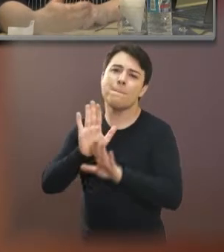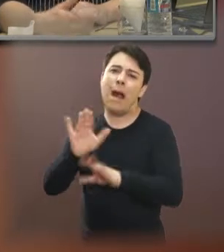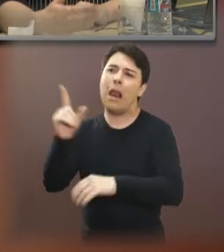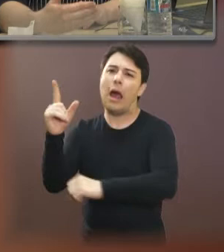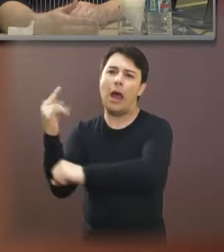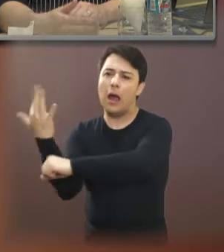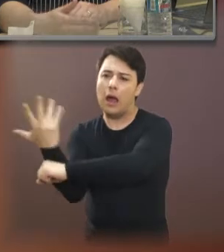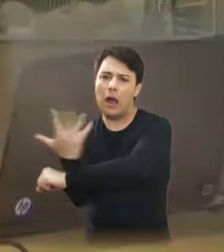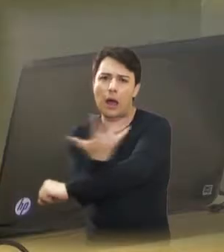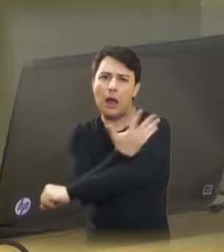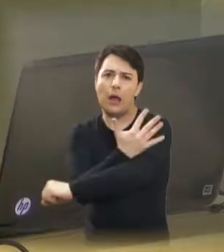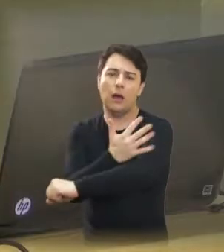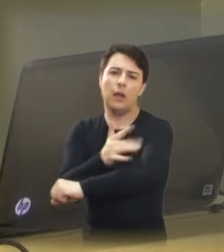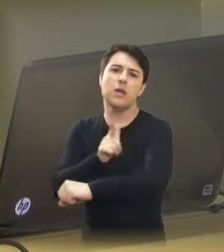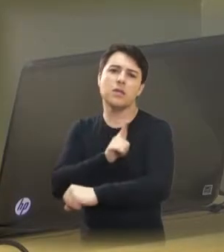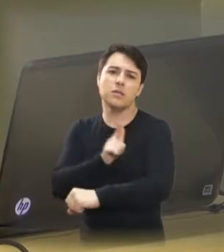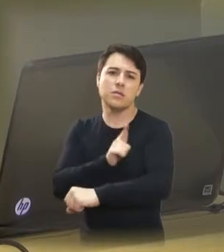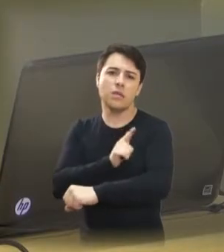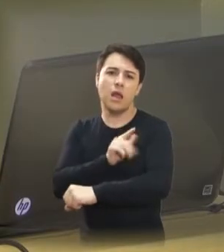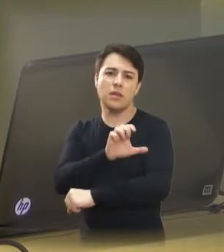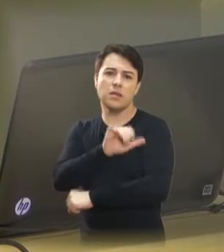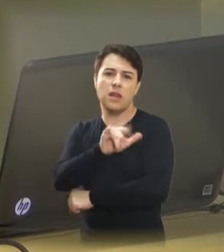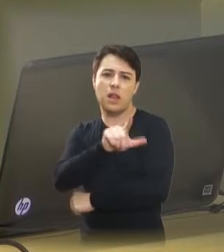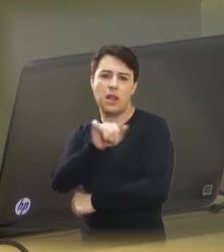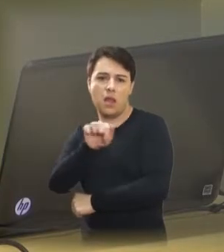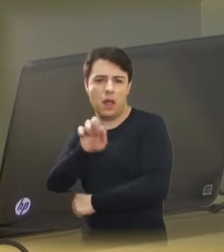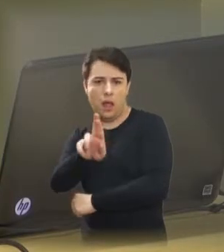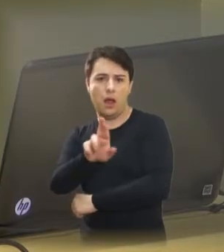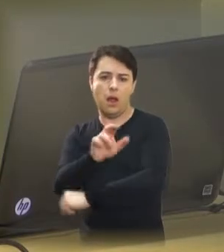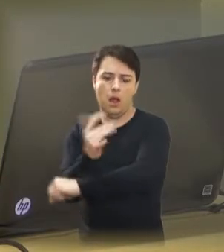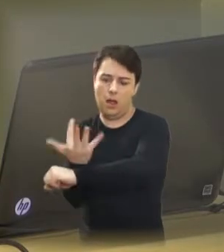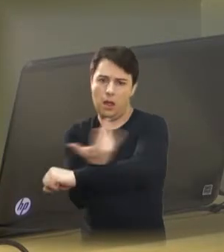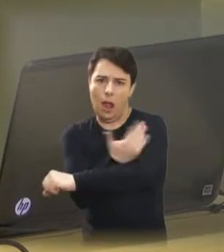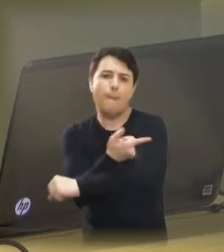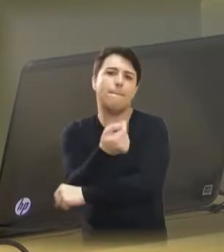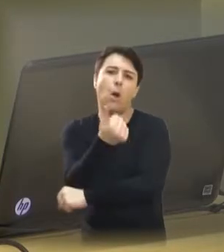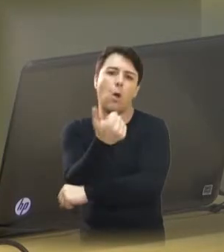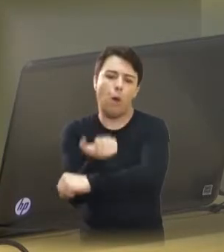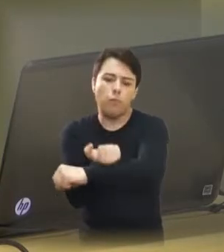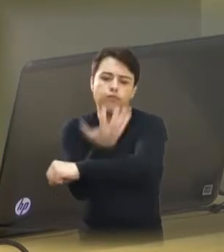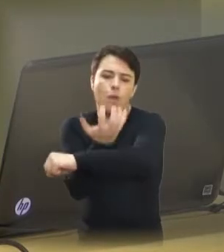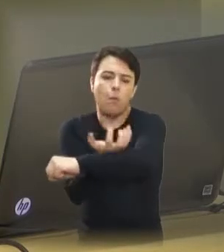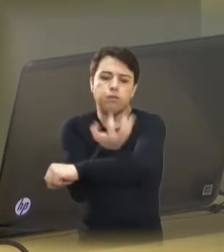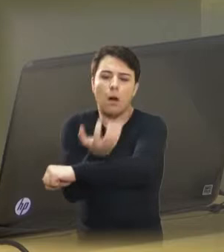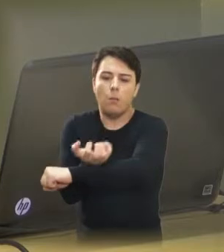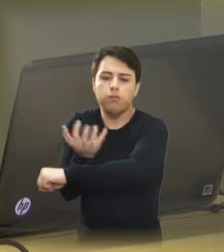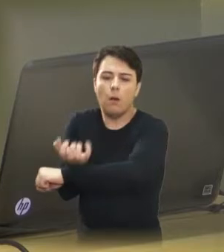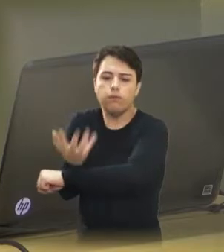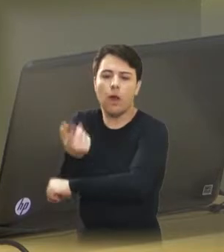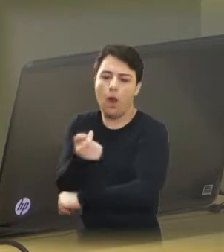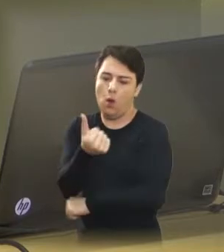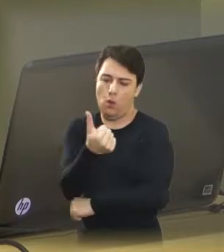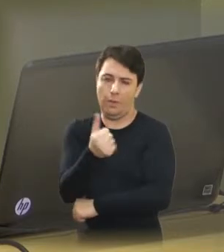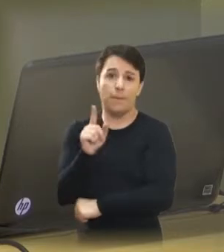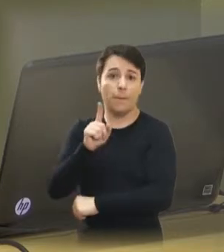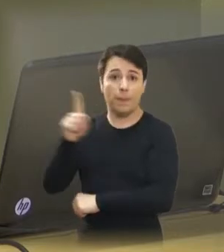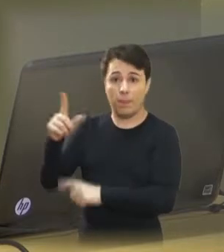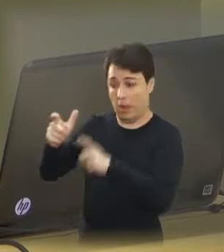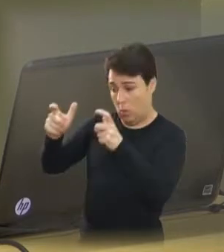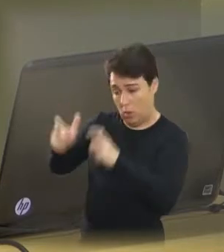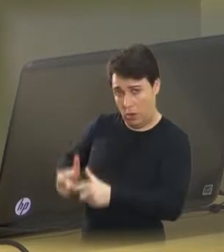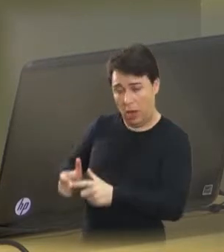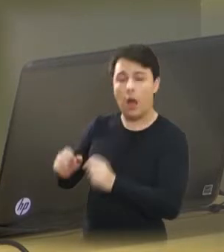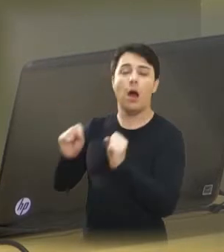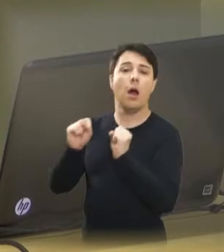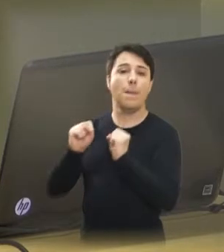vegetações e as matas ciliares estão pouco formadas. Essas regiões, como ainda tem um